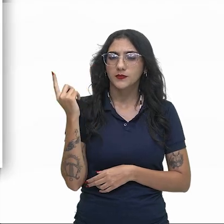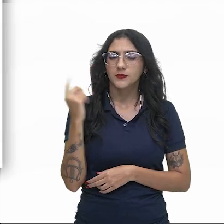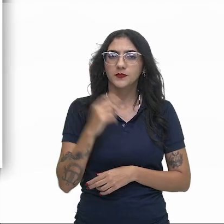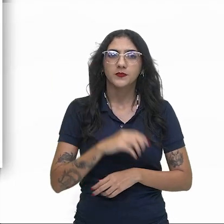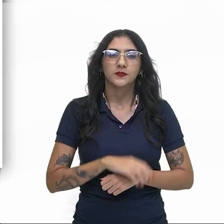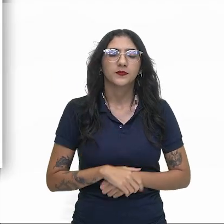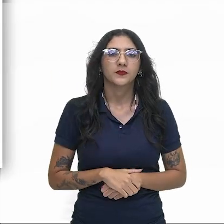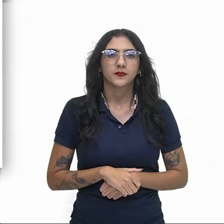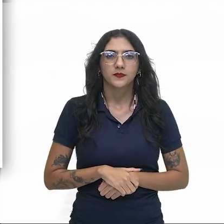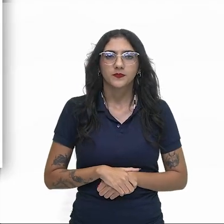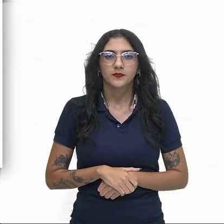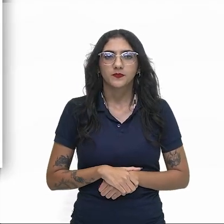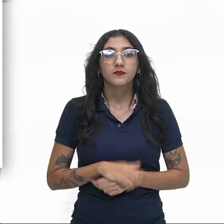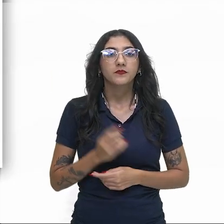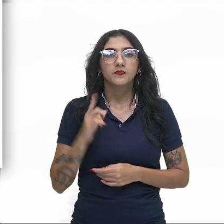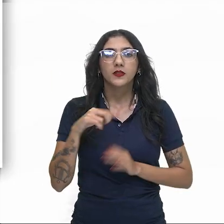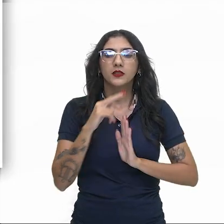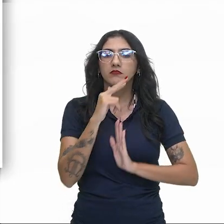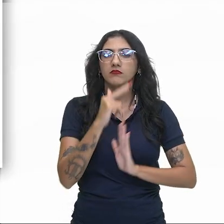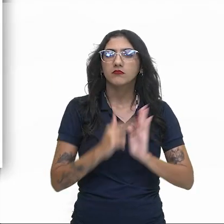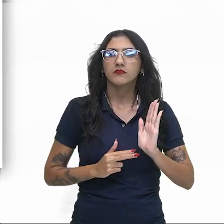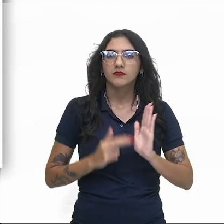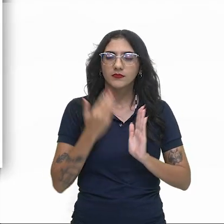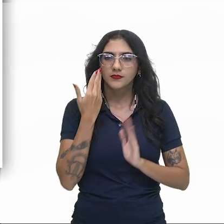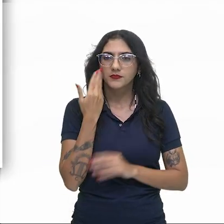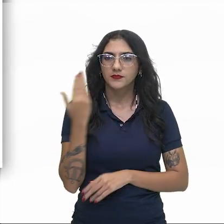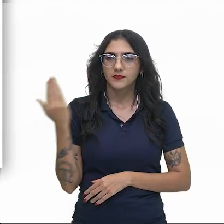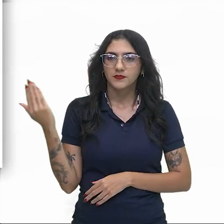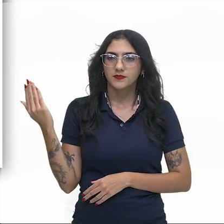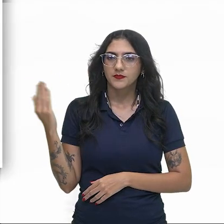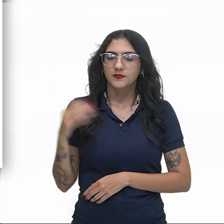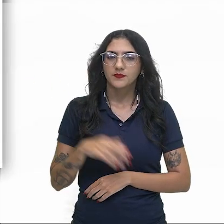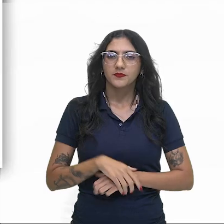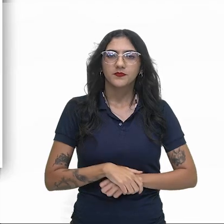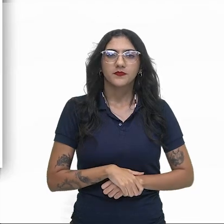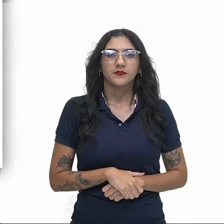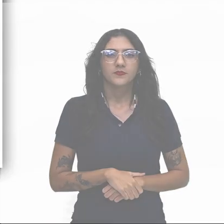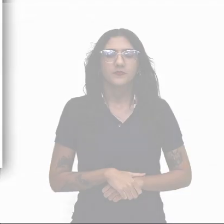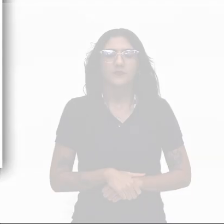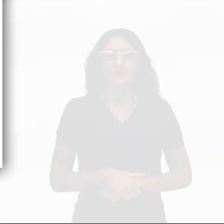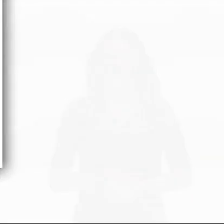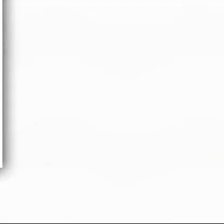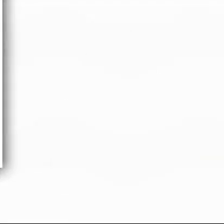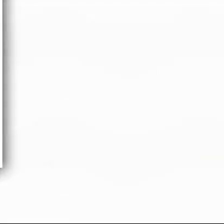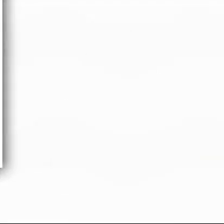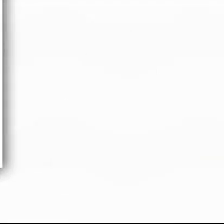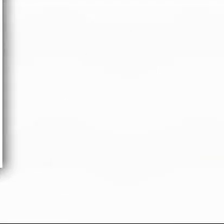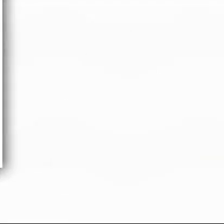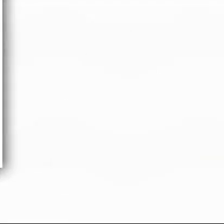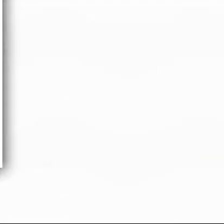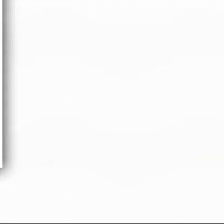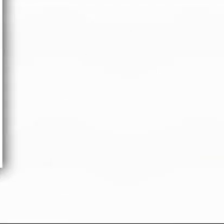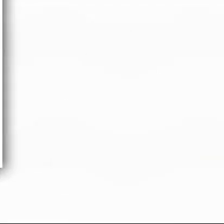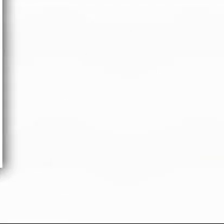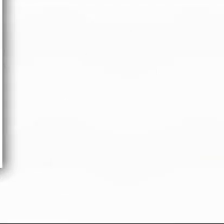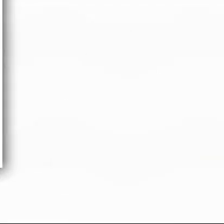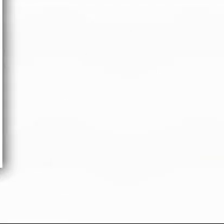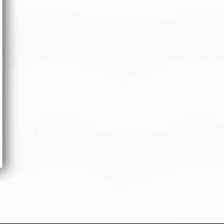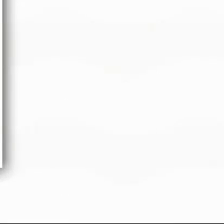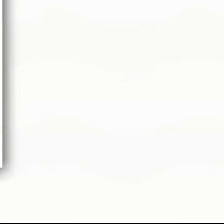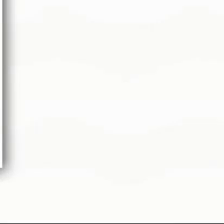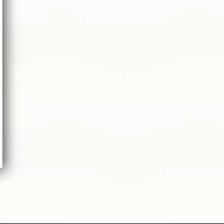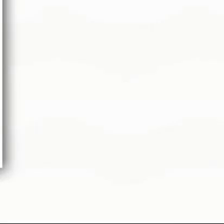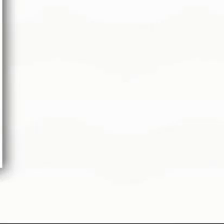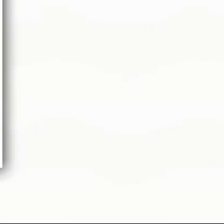Olha só, ele fala assim, ó, I have a dream that one day this nation will rise up and live out the